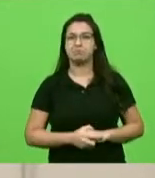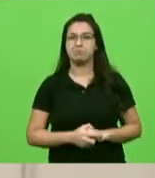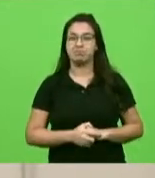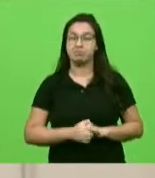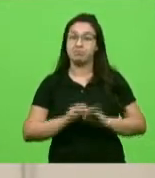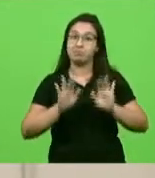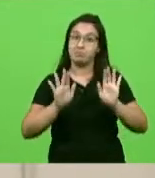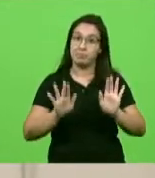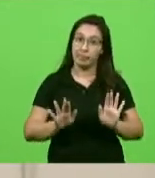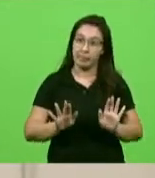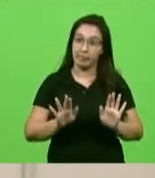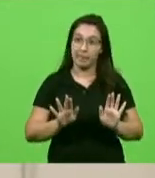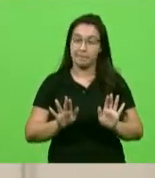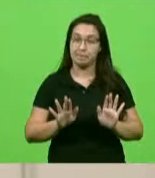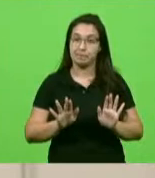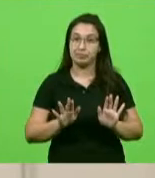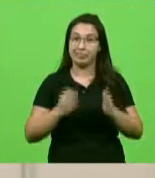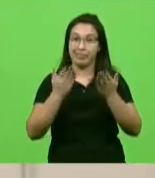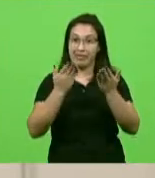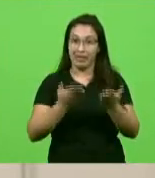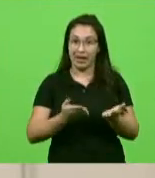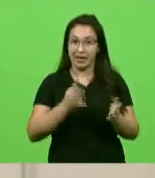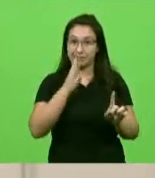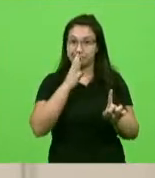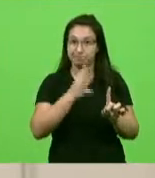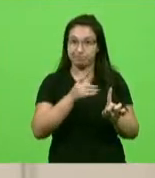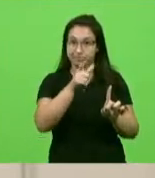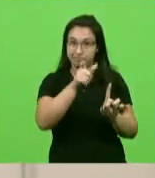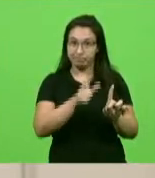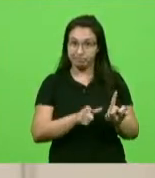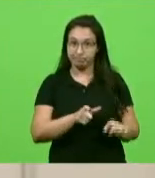não obstante isso, o denunciado